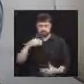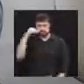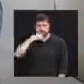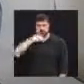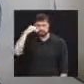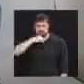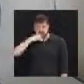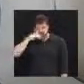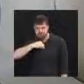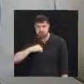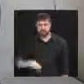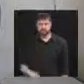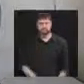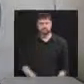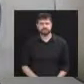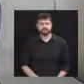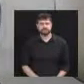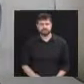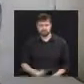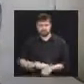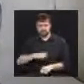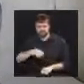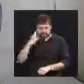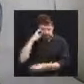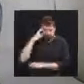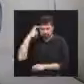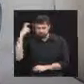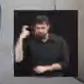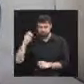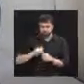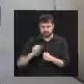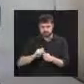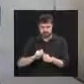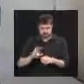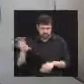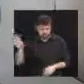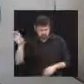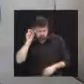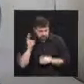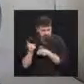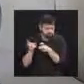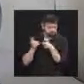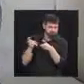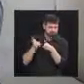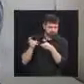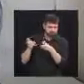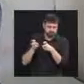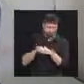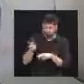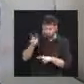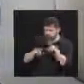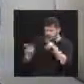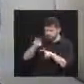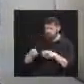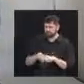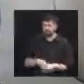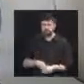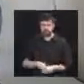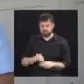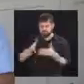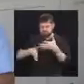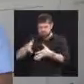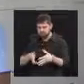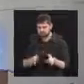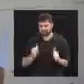enfraquece. Então, o mais inteligente possível é ouvir mais e falar menos. Pronto, é isso